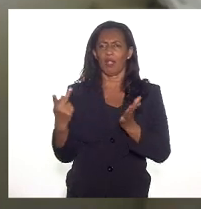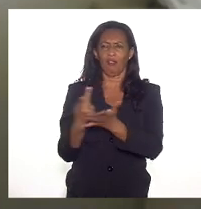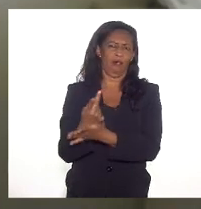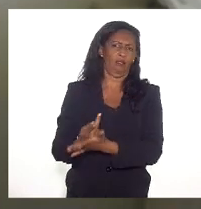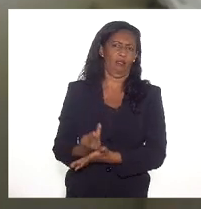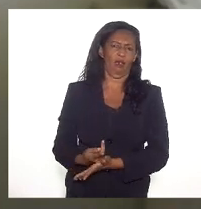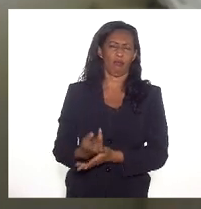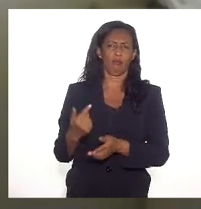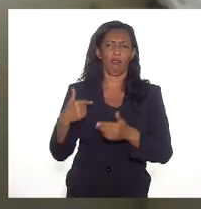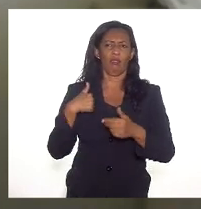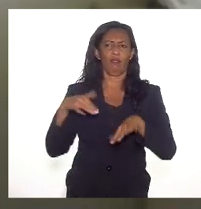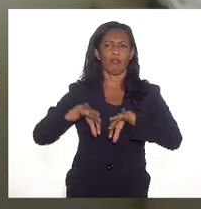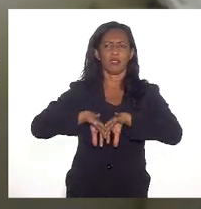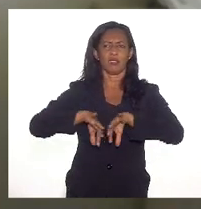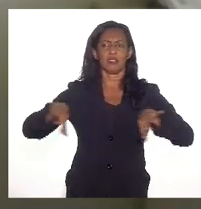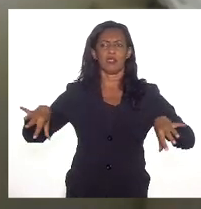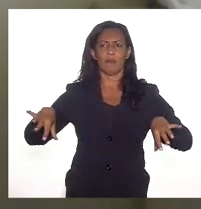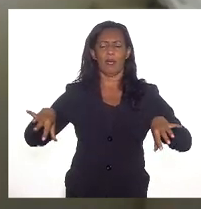poder separar